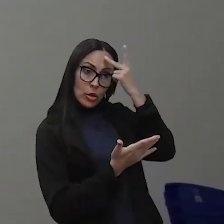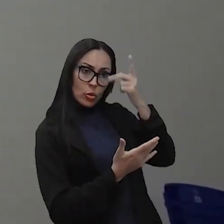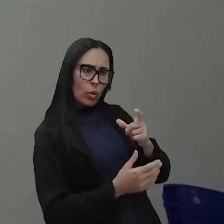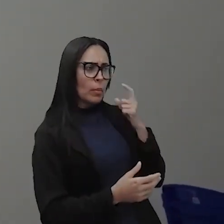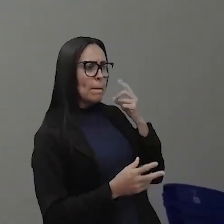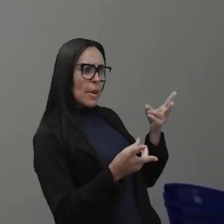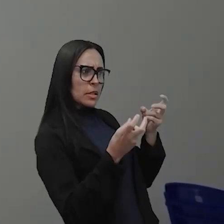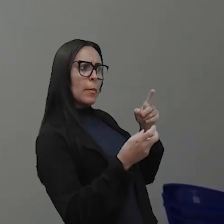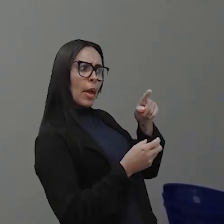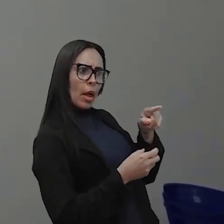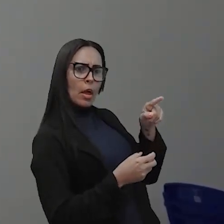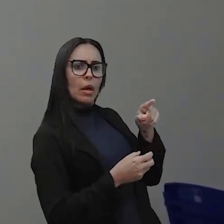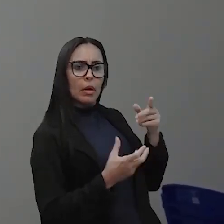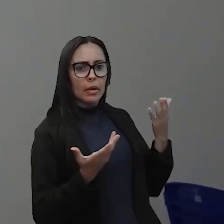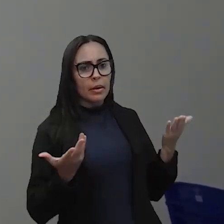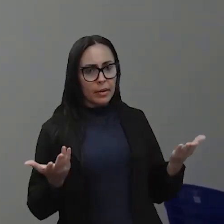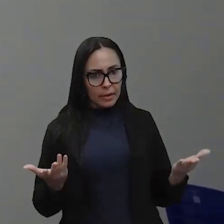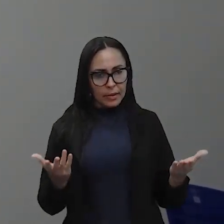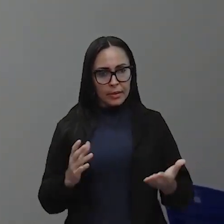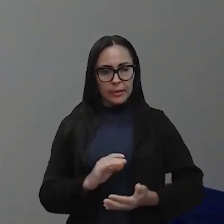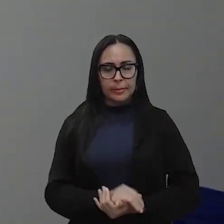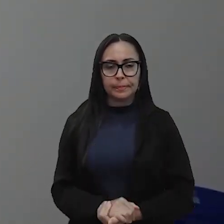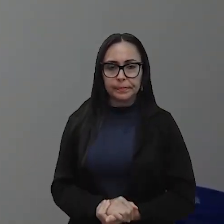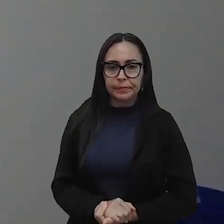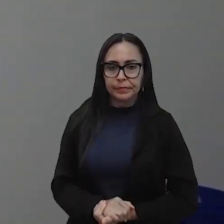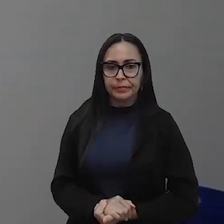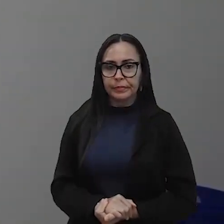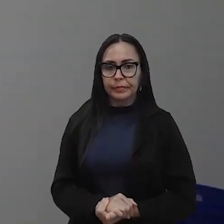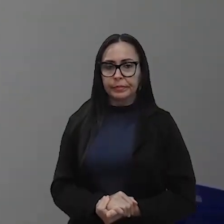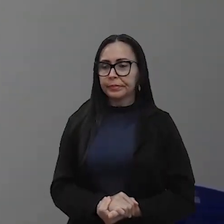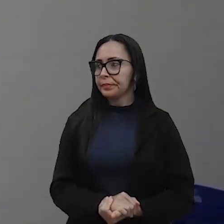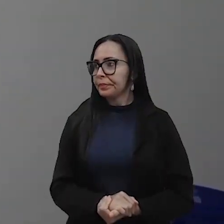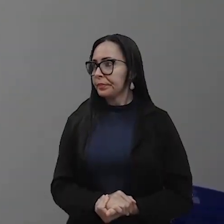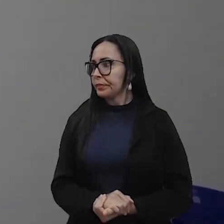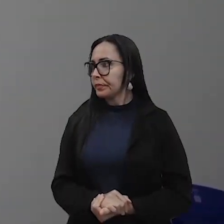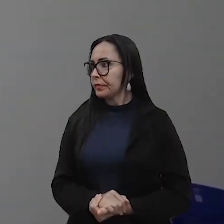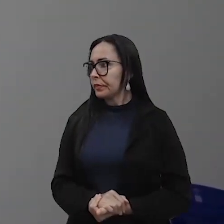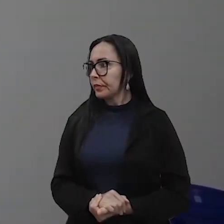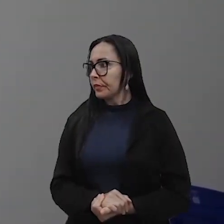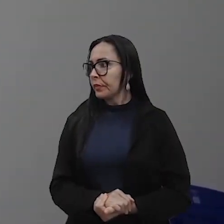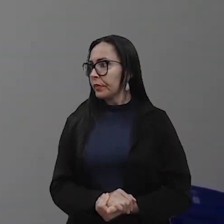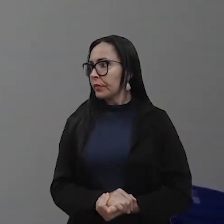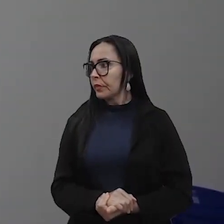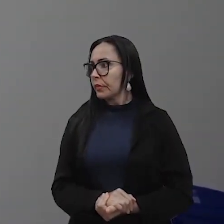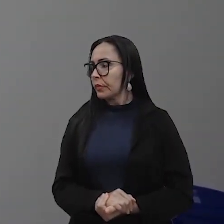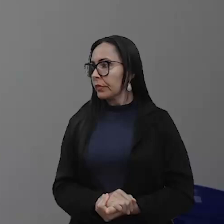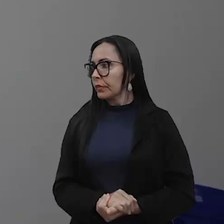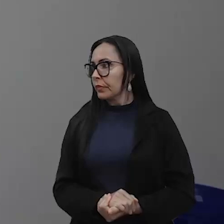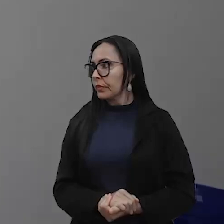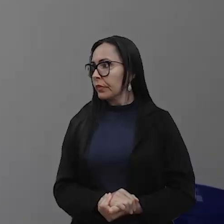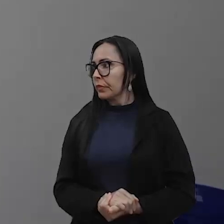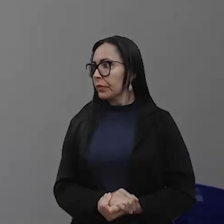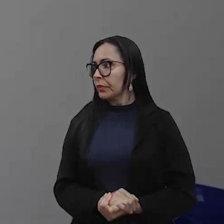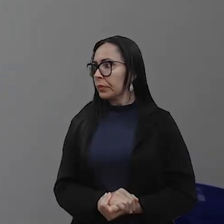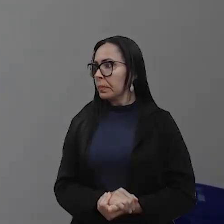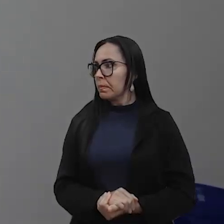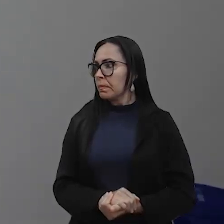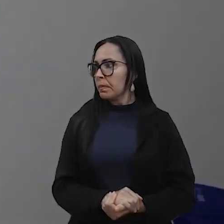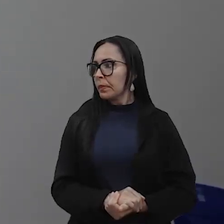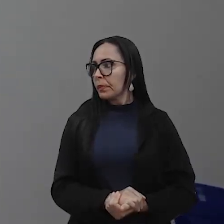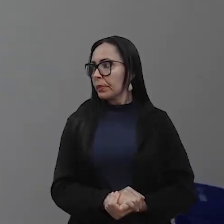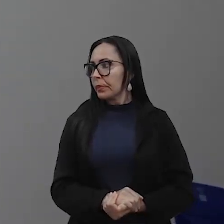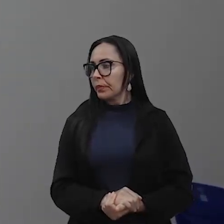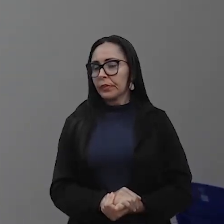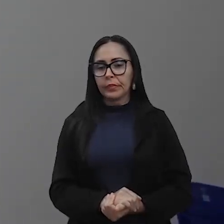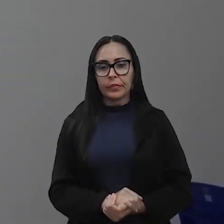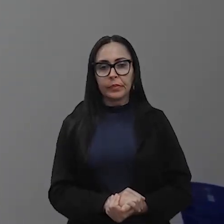ele, sabe? Uma companheira, uma mulher principalmente, tá? Deixa eu passar aqui. Vamos terminar, para eu